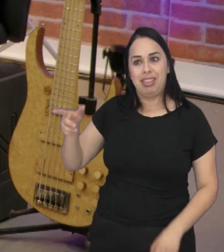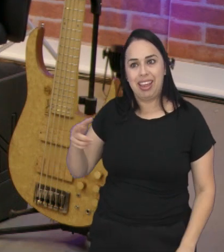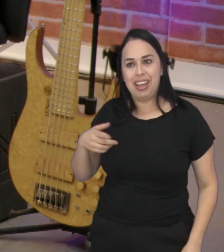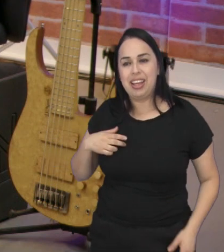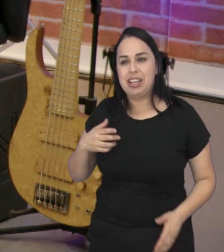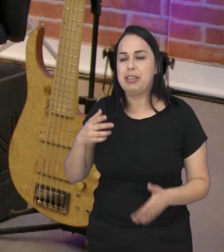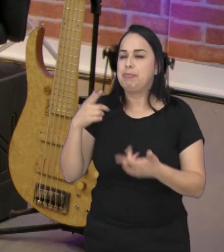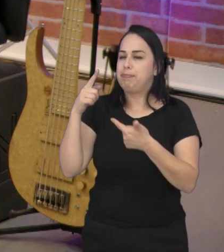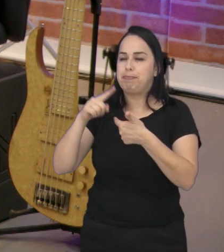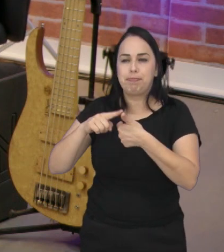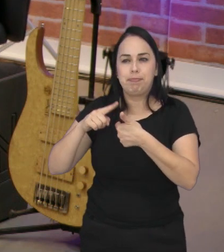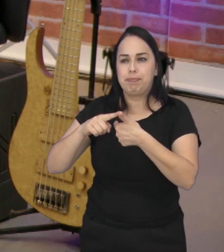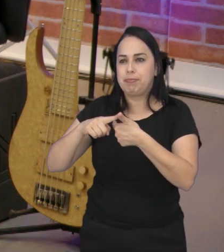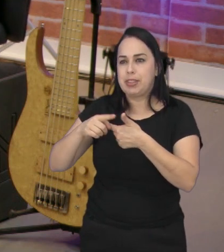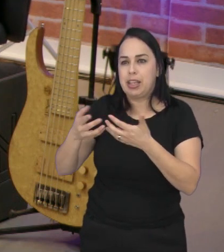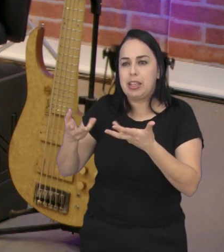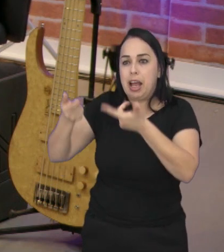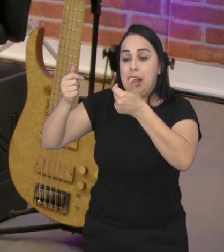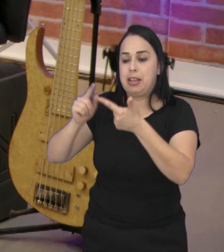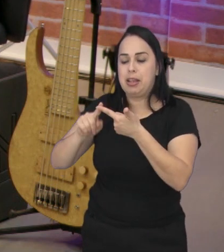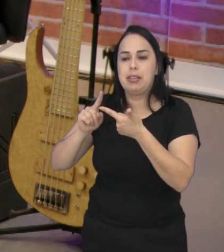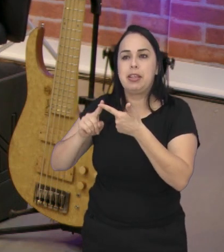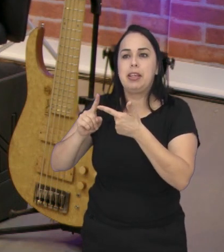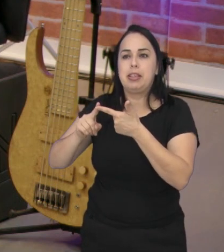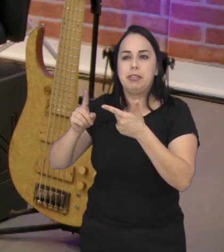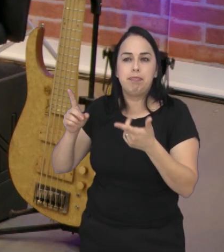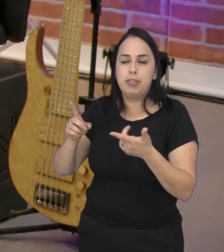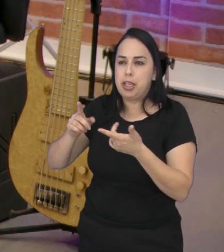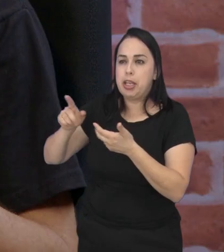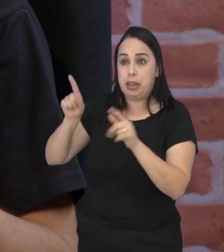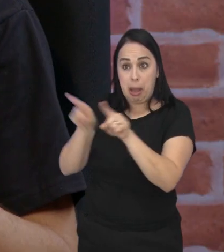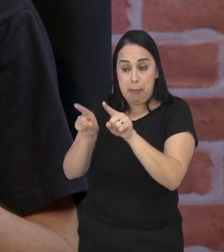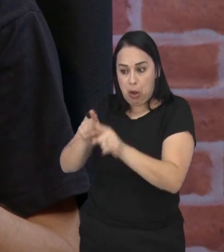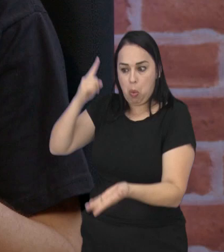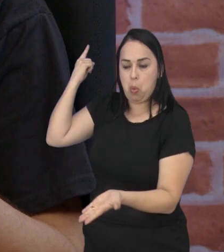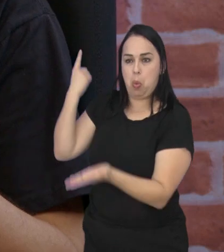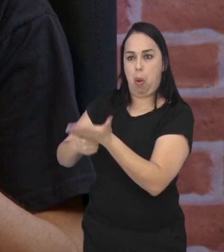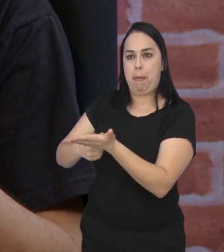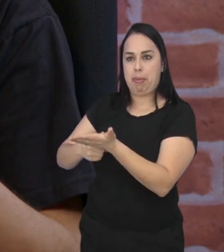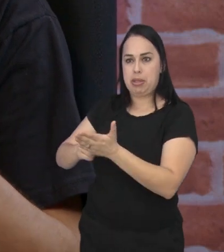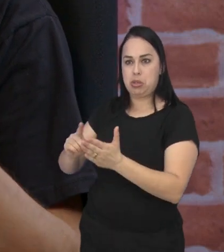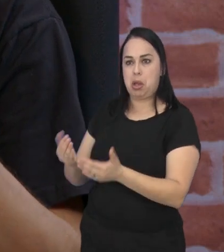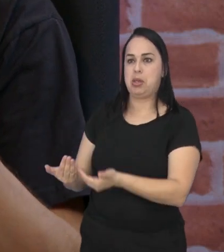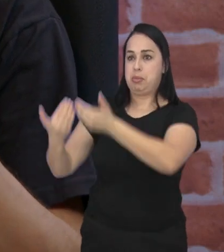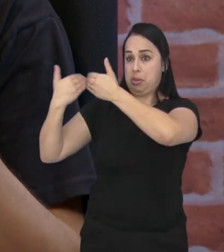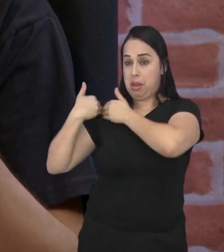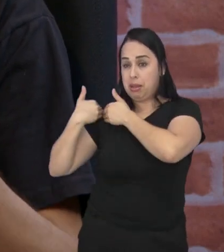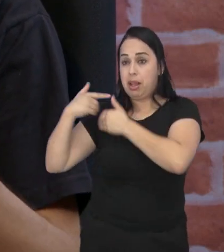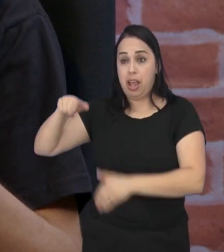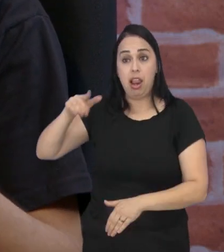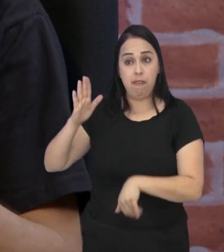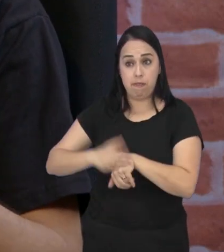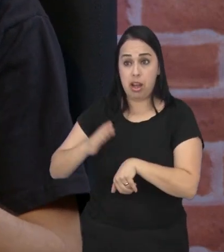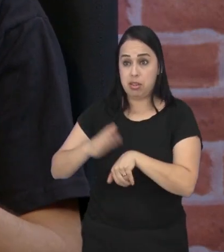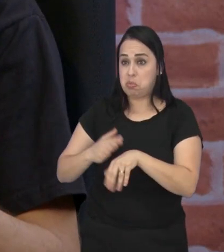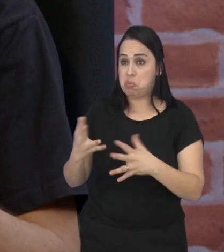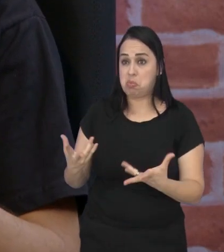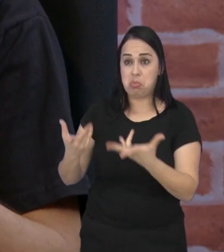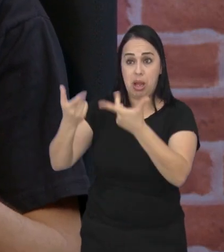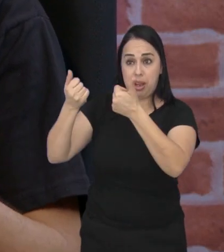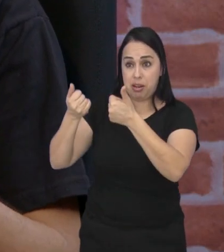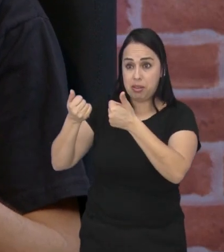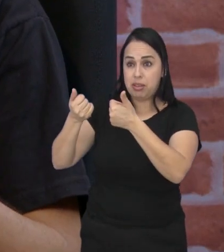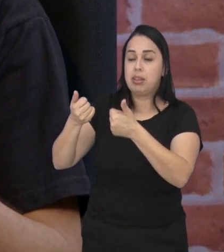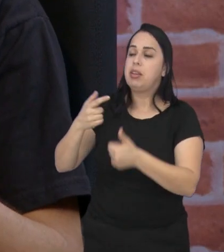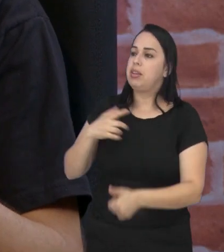um cara extremamente talentoso, extremamente didático, mas comprometido. E aí, quando você vê o compromisso dele em fazer bem